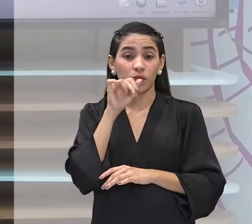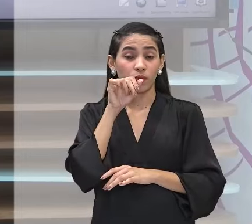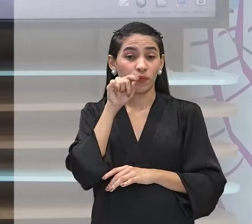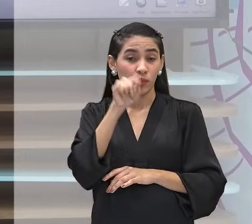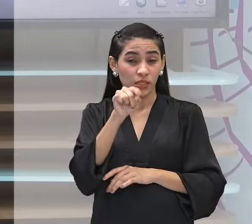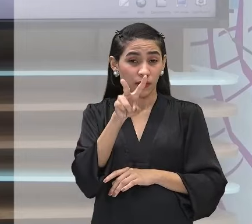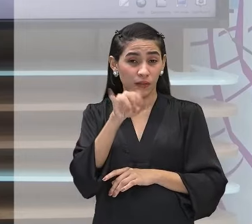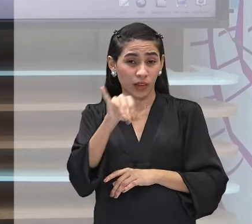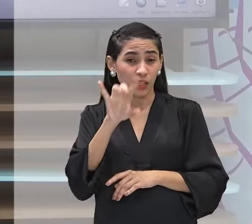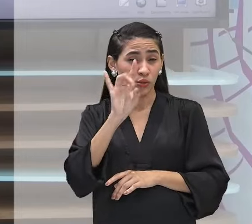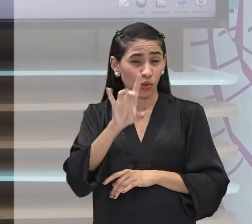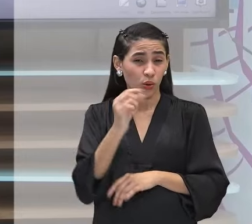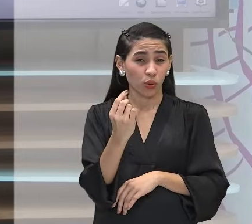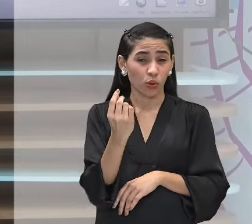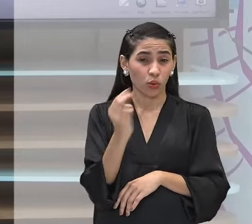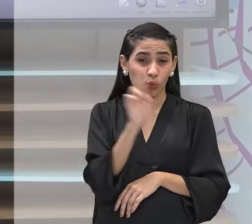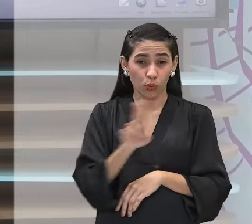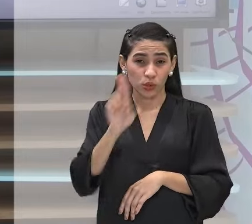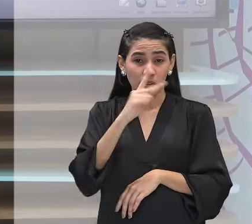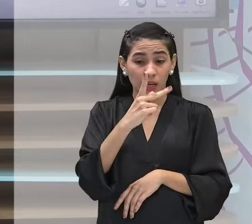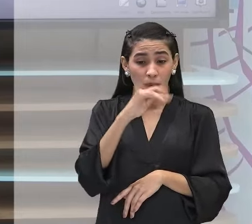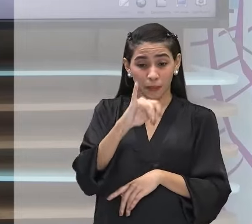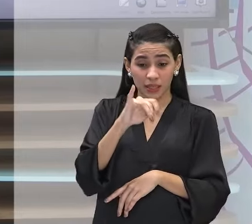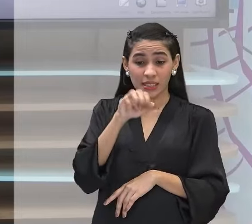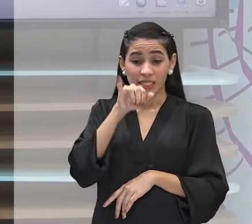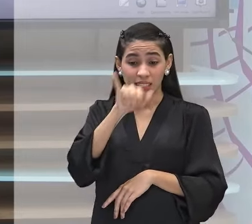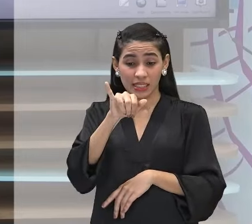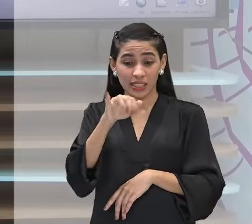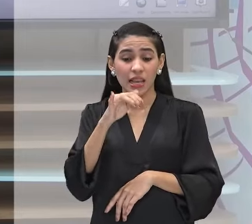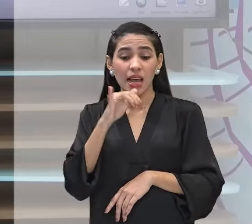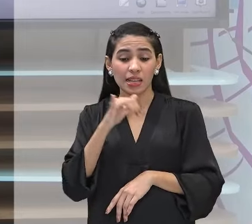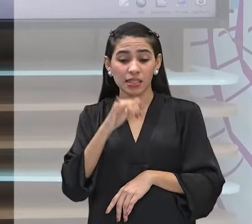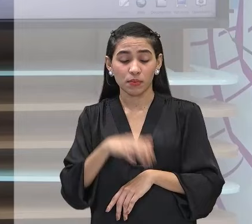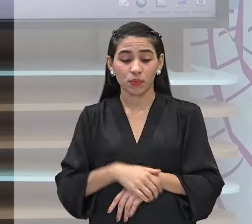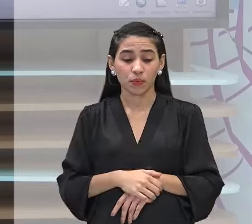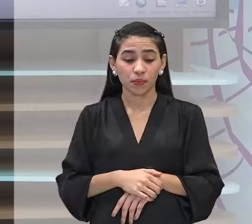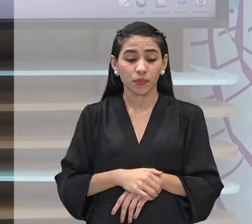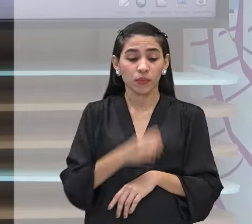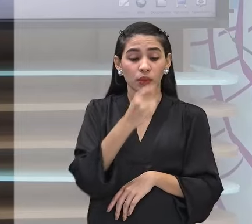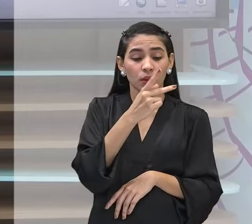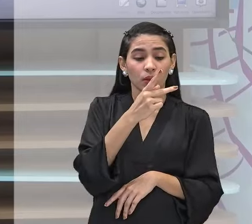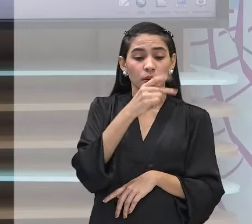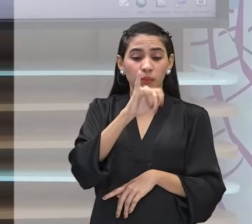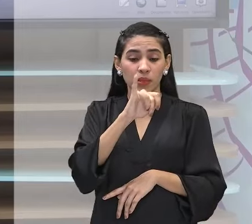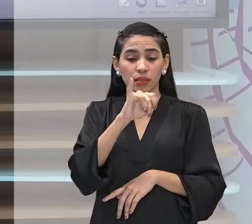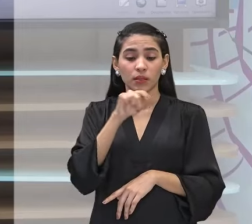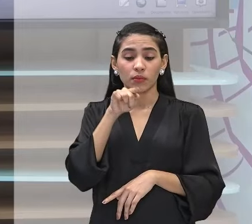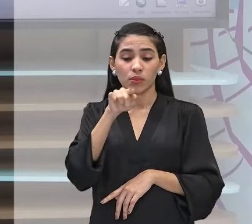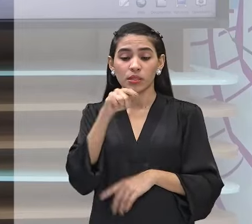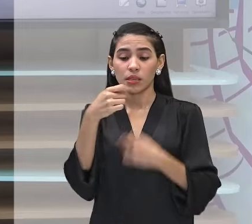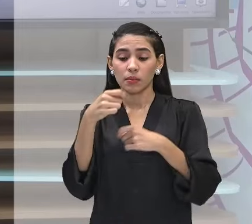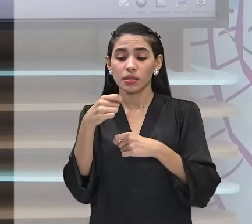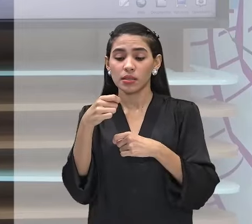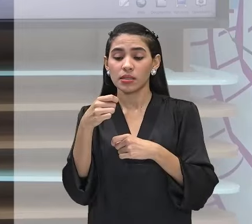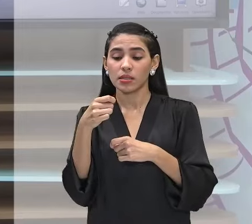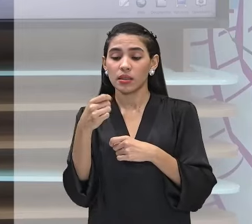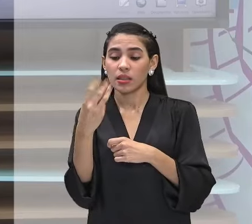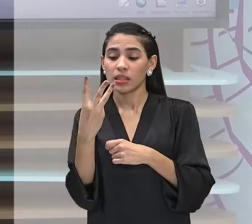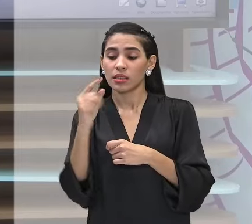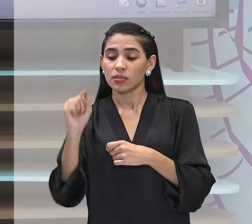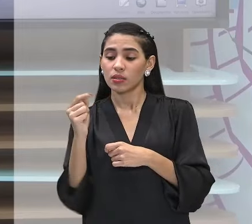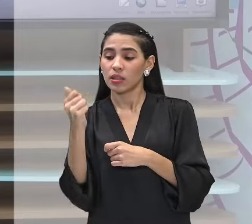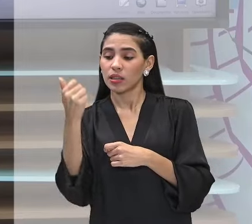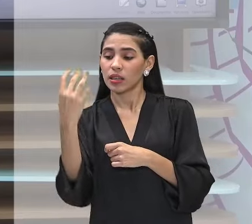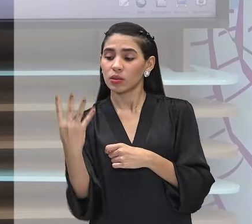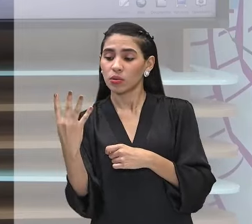pi quando o problema disser o PI é você deve adotar 3,14 o pi